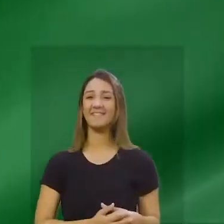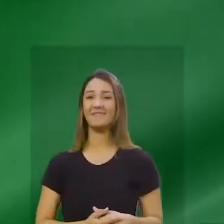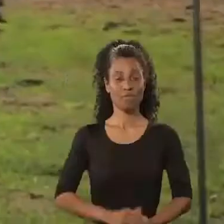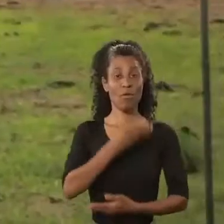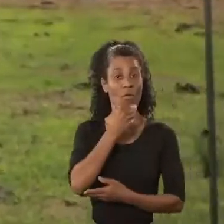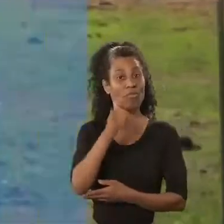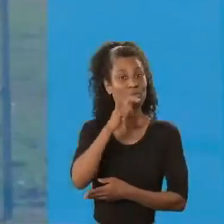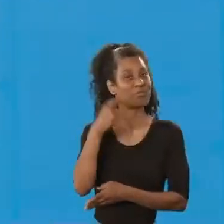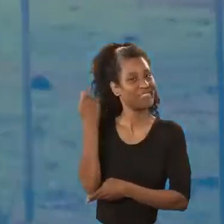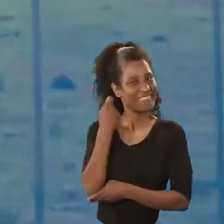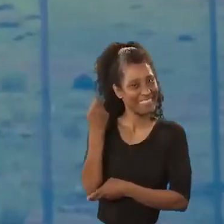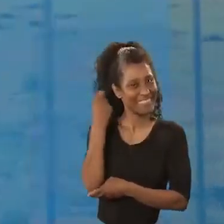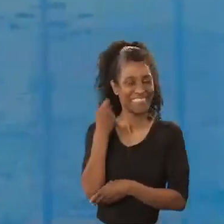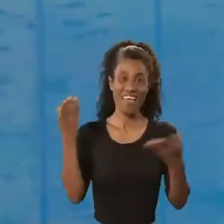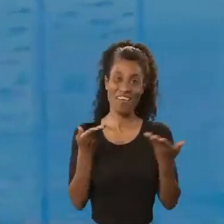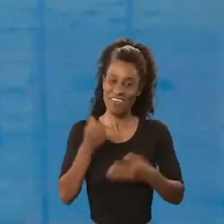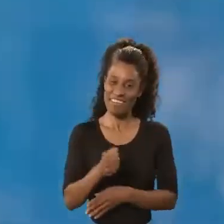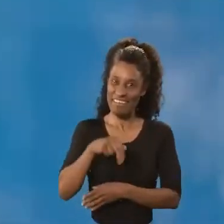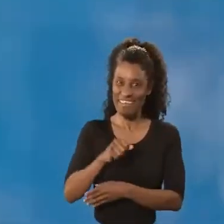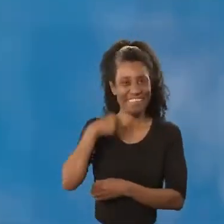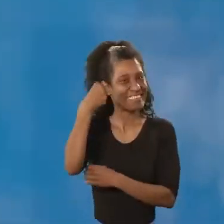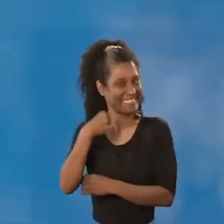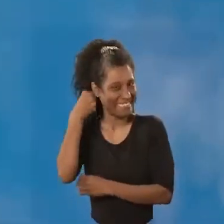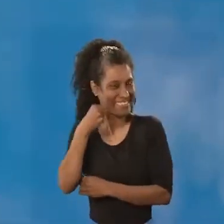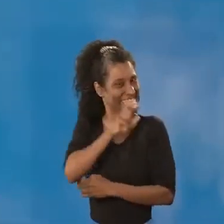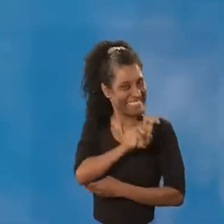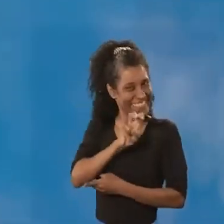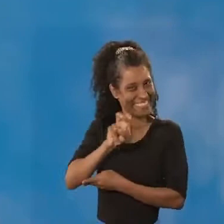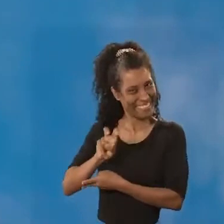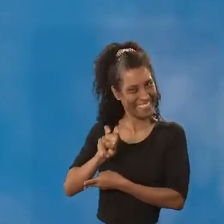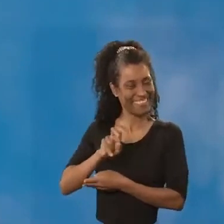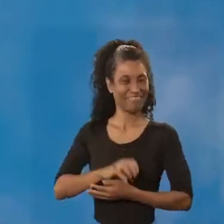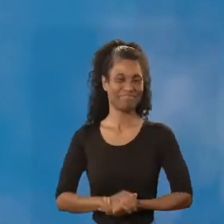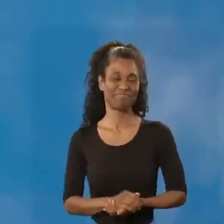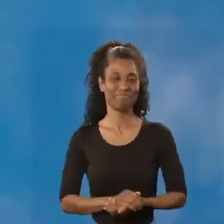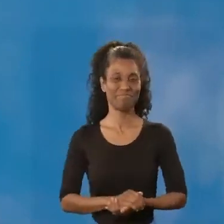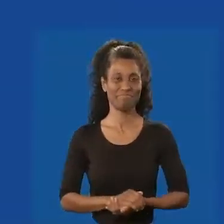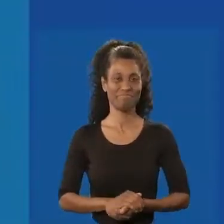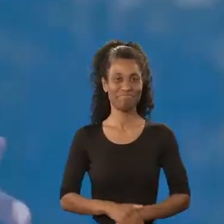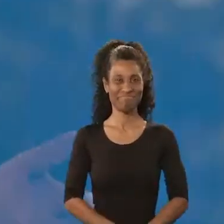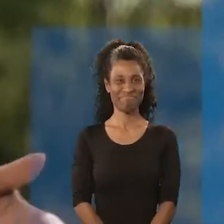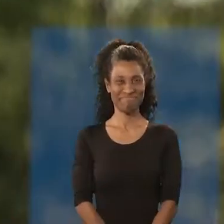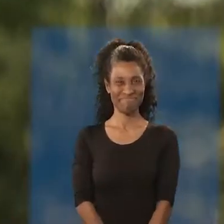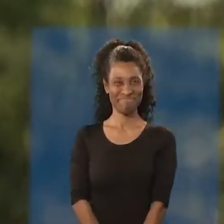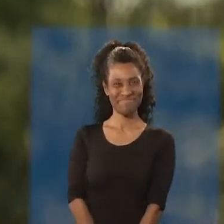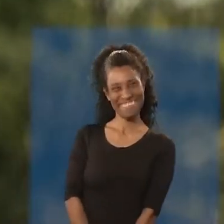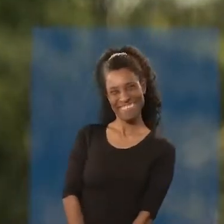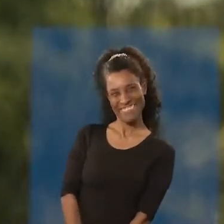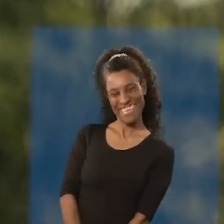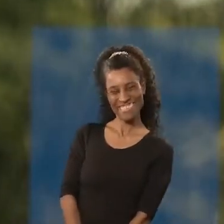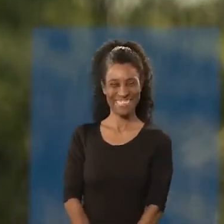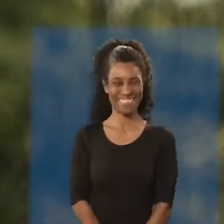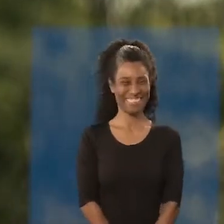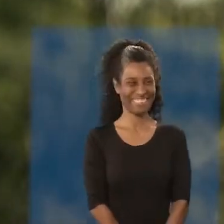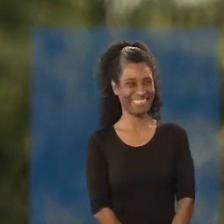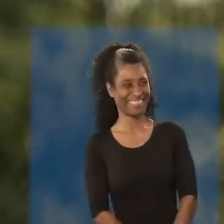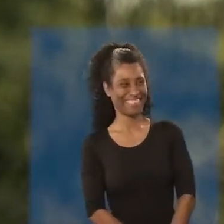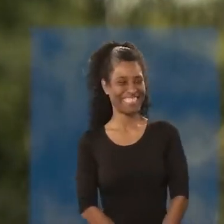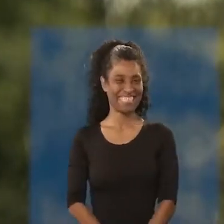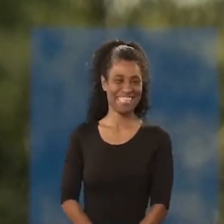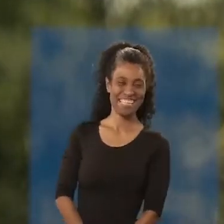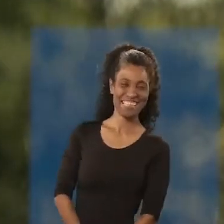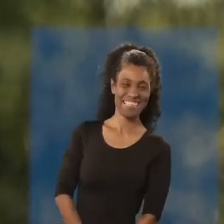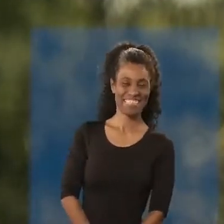111! Gaúchas e gaúchos, agora Ana Amélia Senadora, 555. Como senadora, vou trabalhar pelo Rio